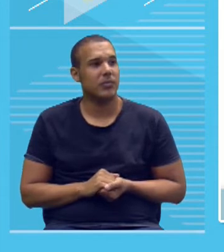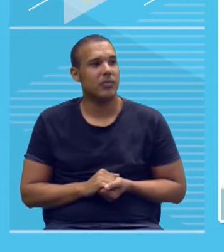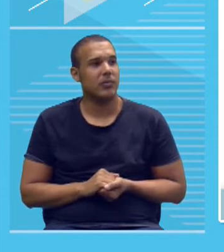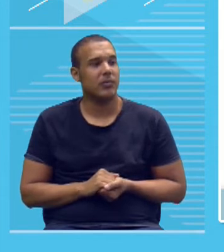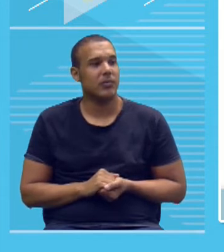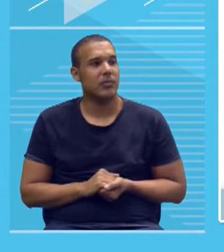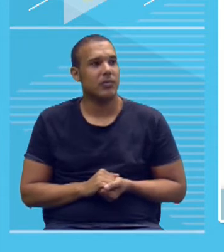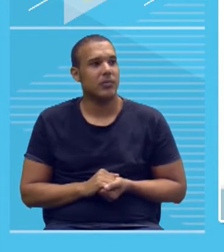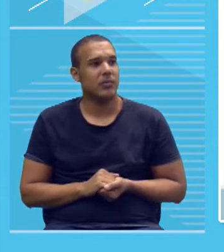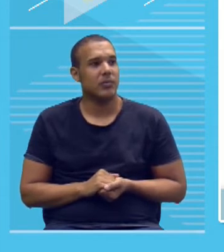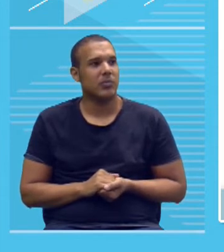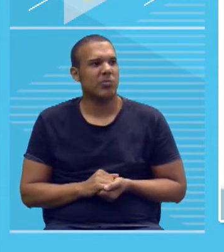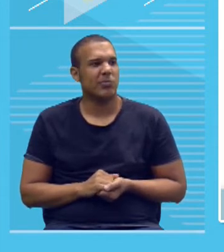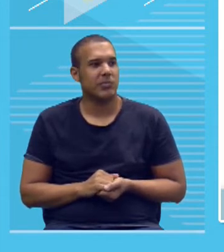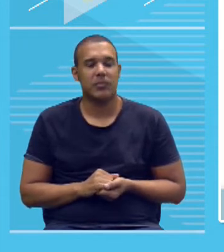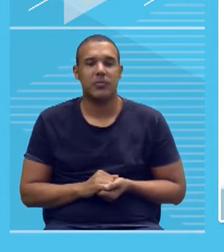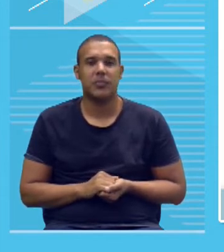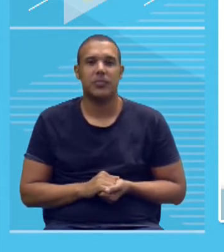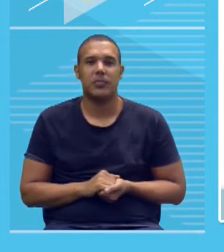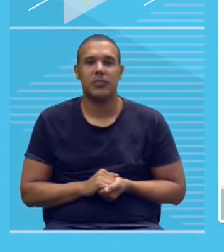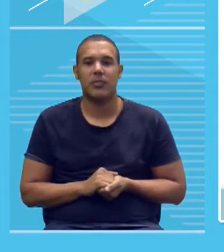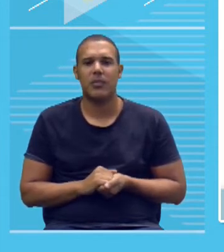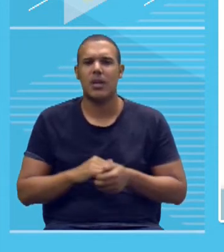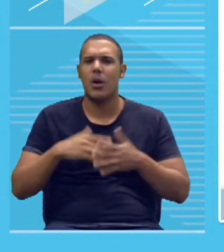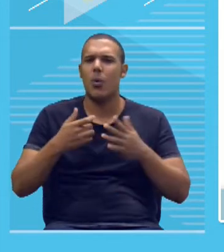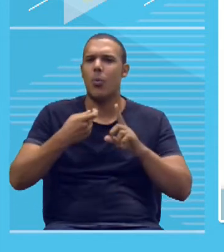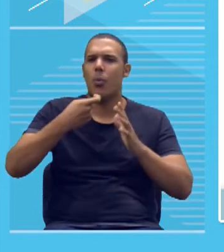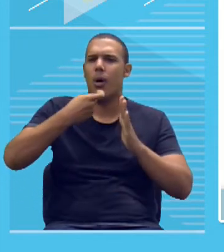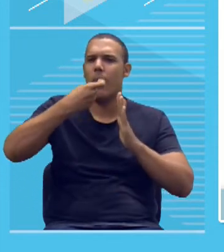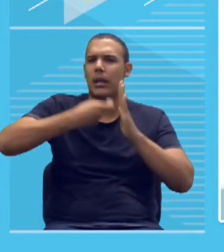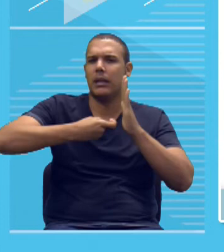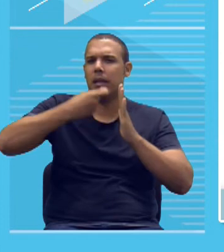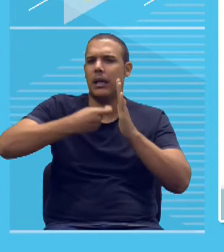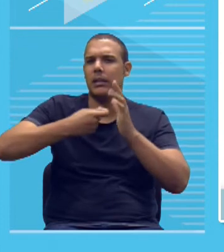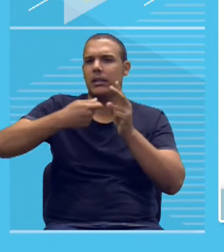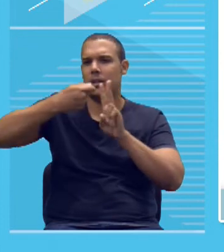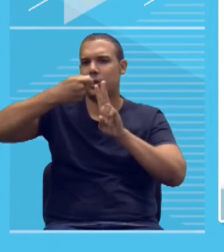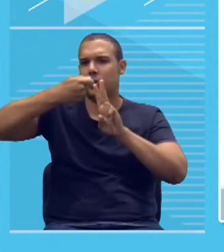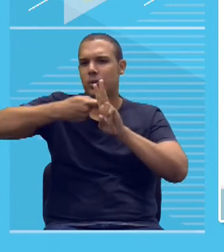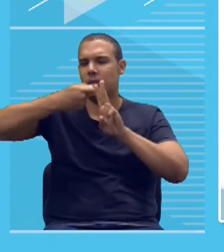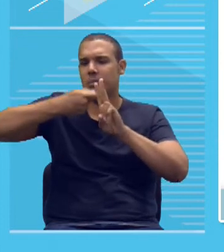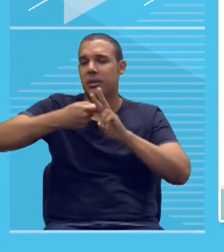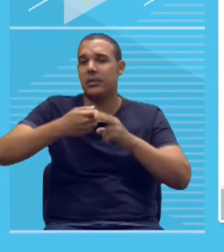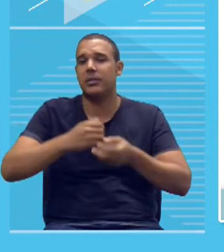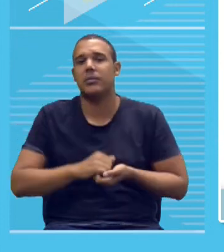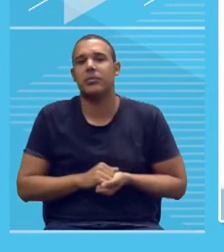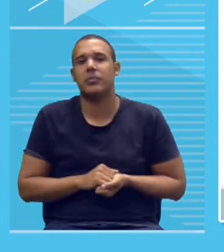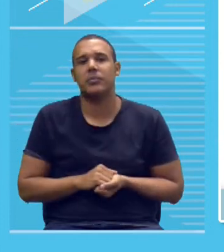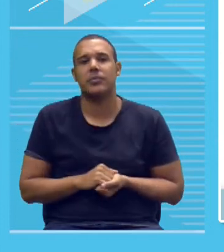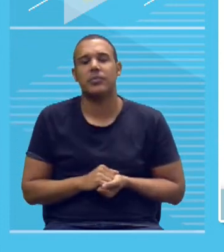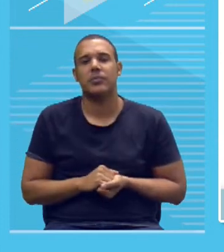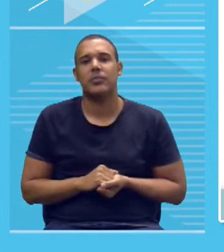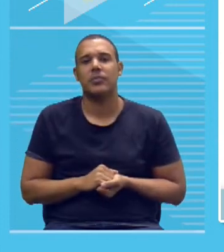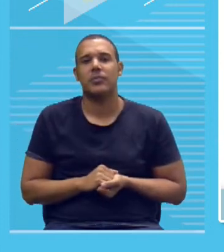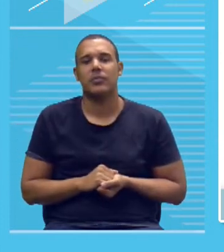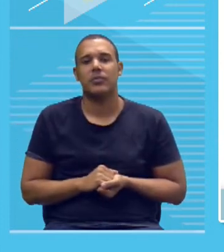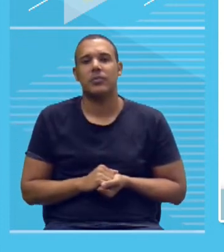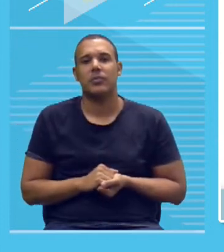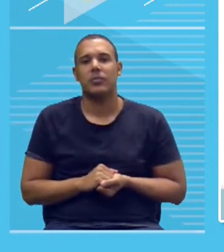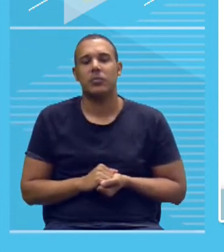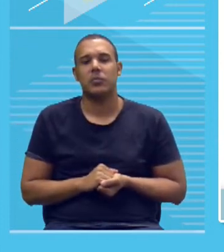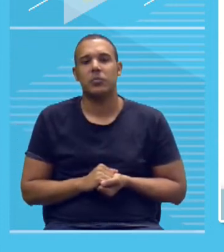taxa um para dois meses Professor ou seja para